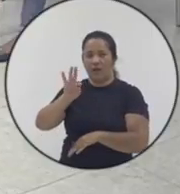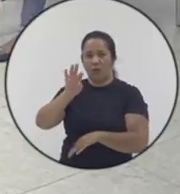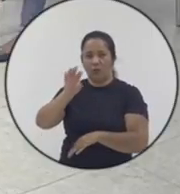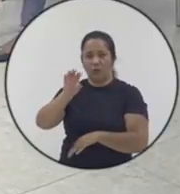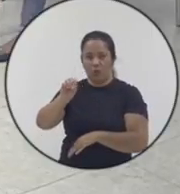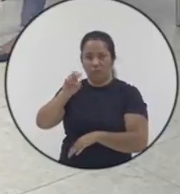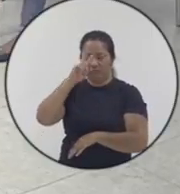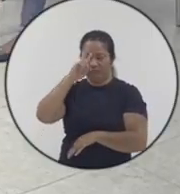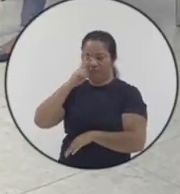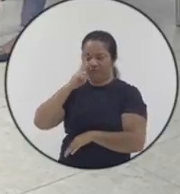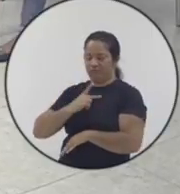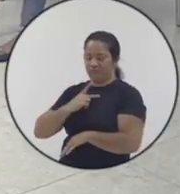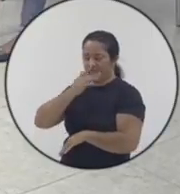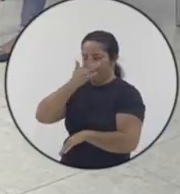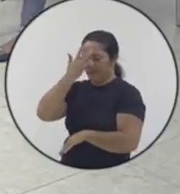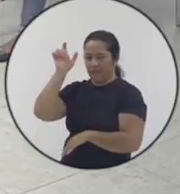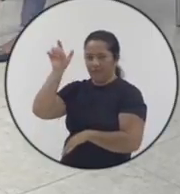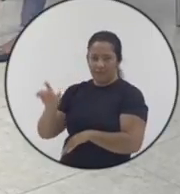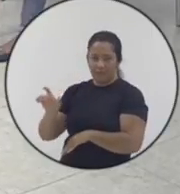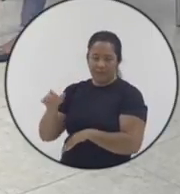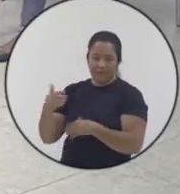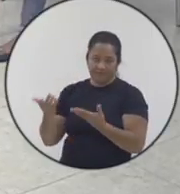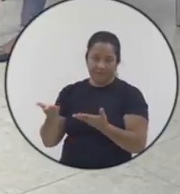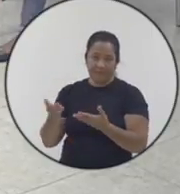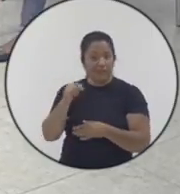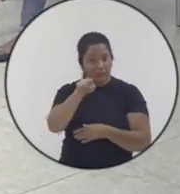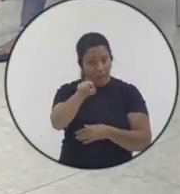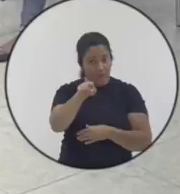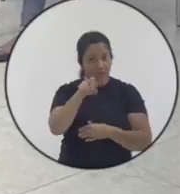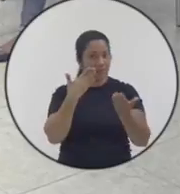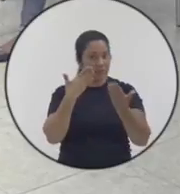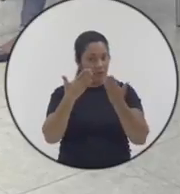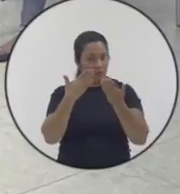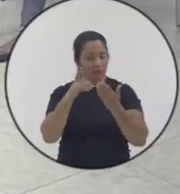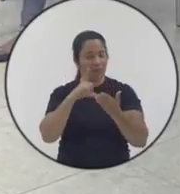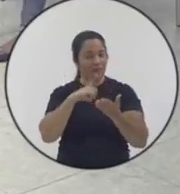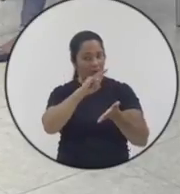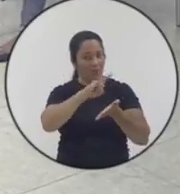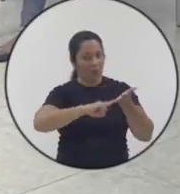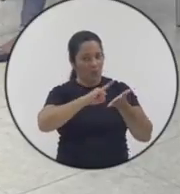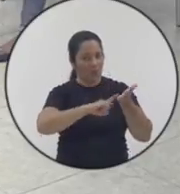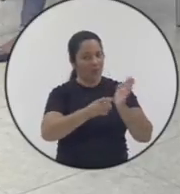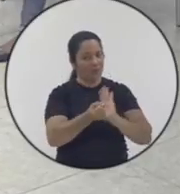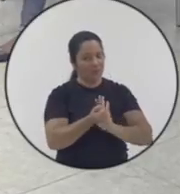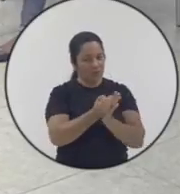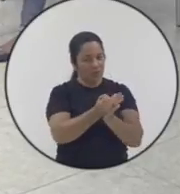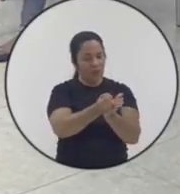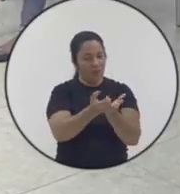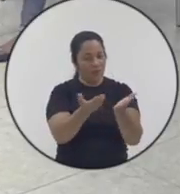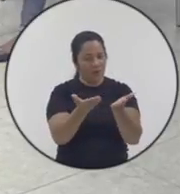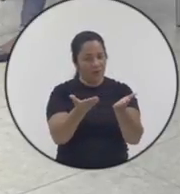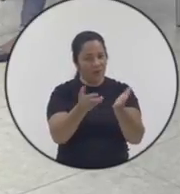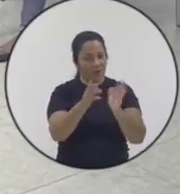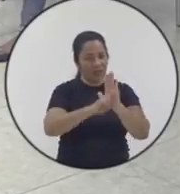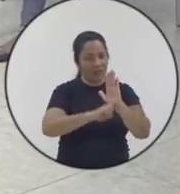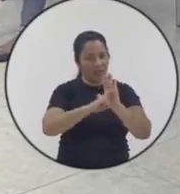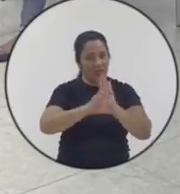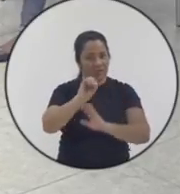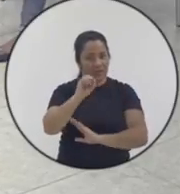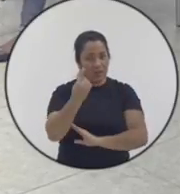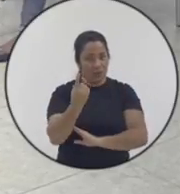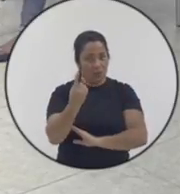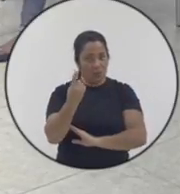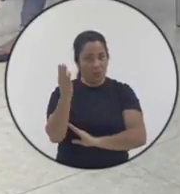psicólogo, psicóloga, tem agora uma resolução que pode fundamentar o seu laudo, o seu parecer, que é a resolução 01 de